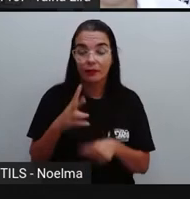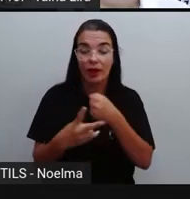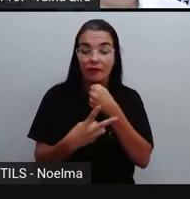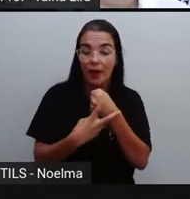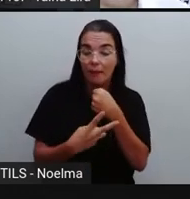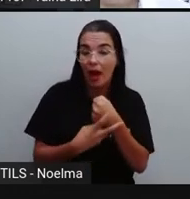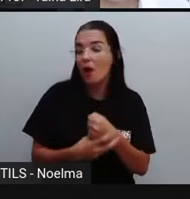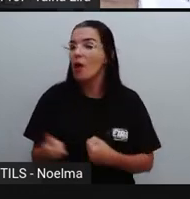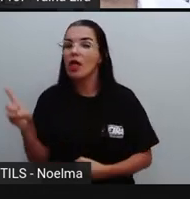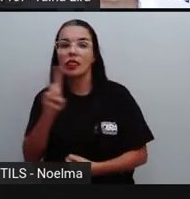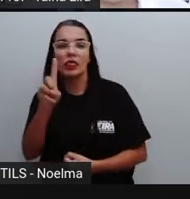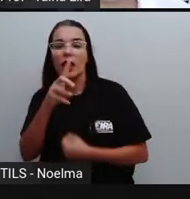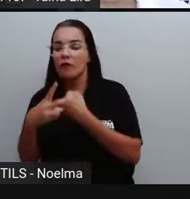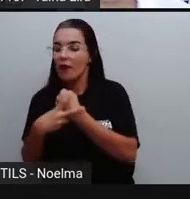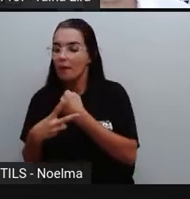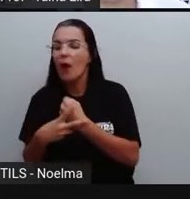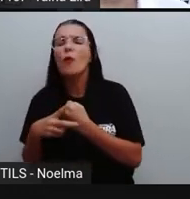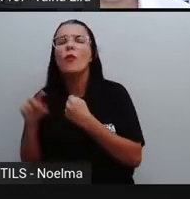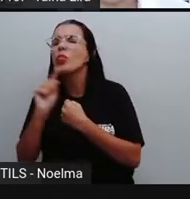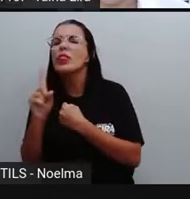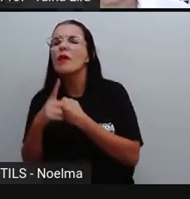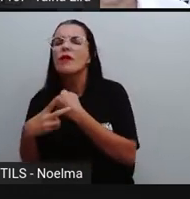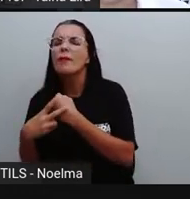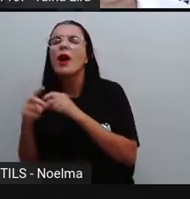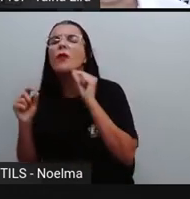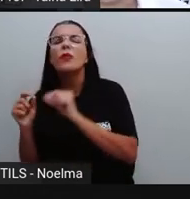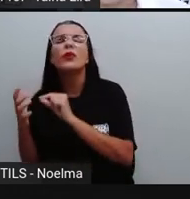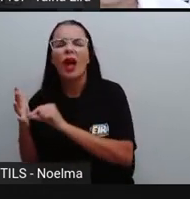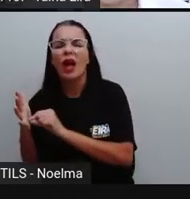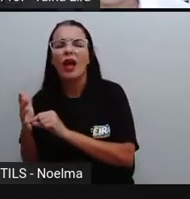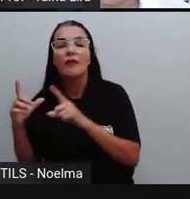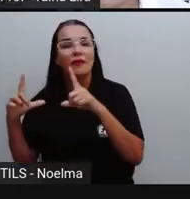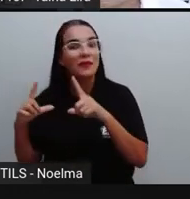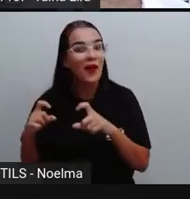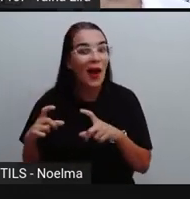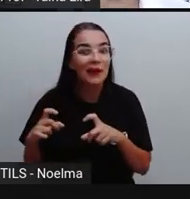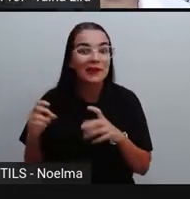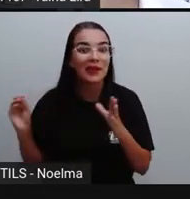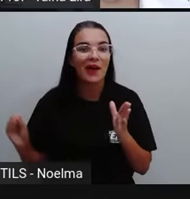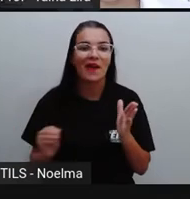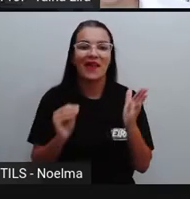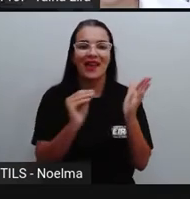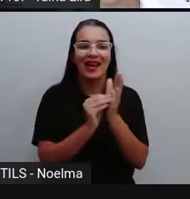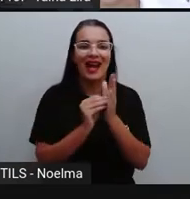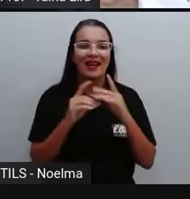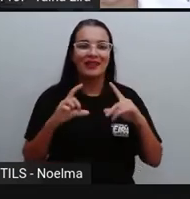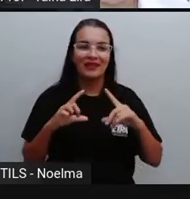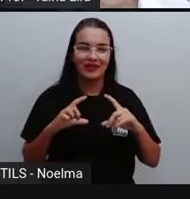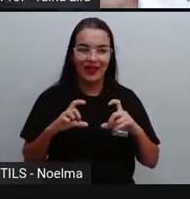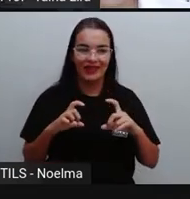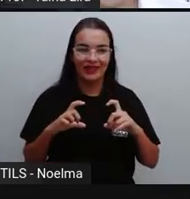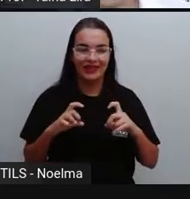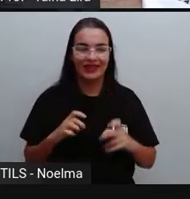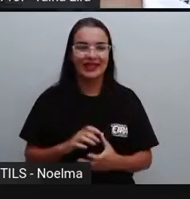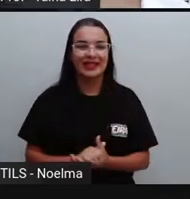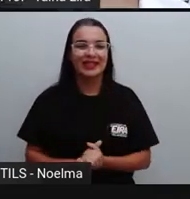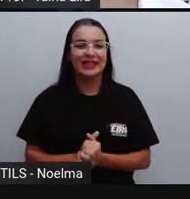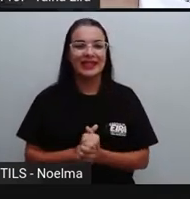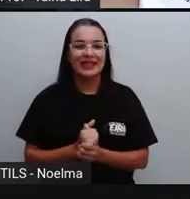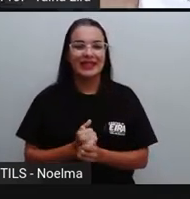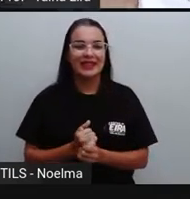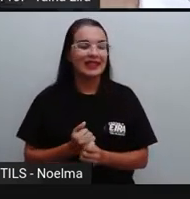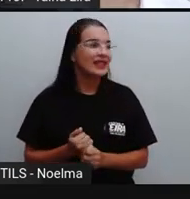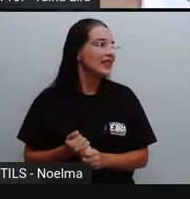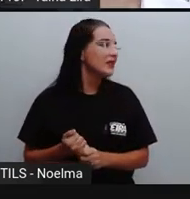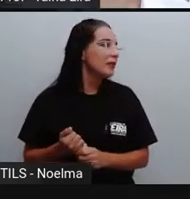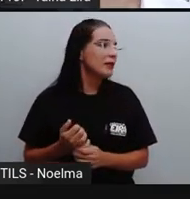não verbal, ou ele pode ter somente também a não verbal. Lembra que nós vimos lá, né, no início da